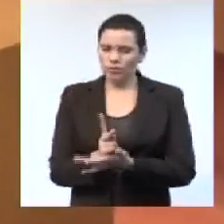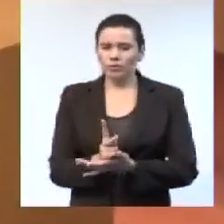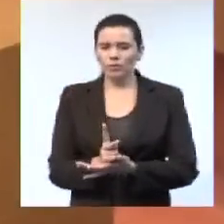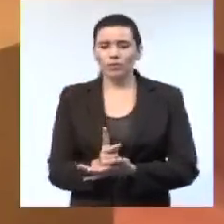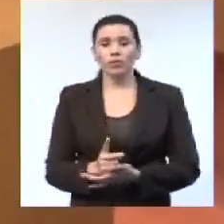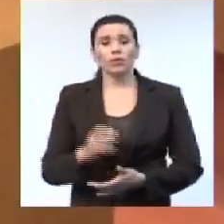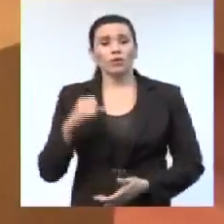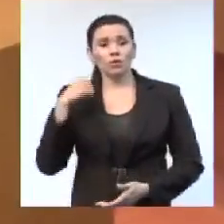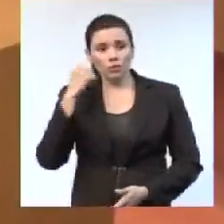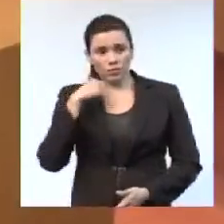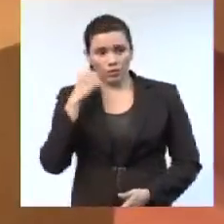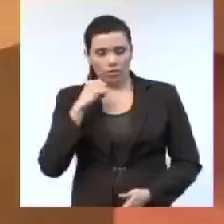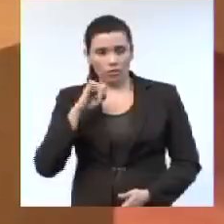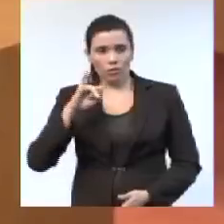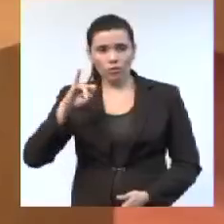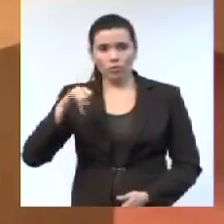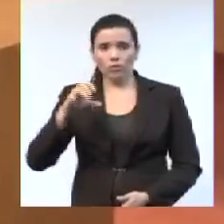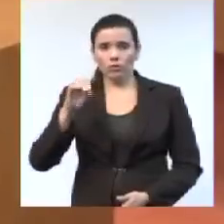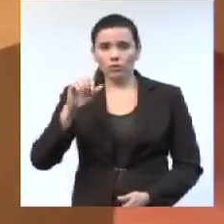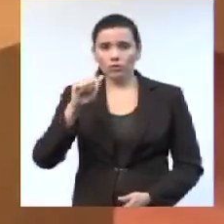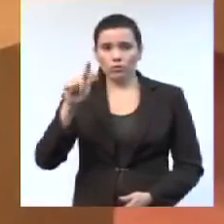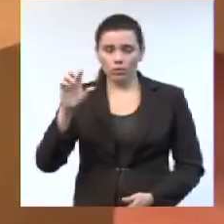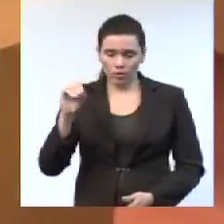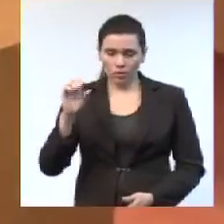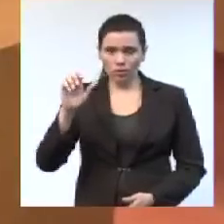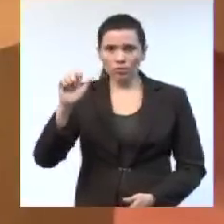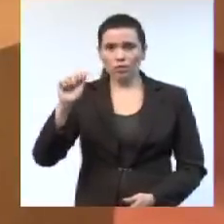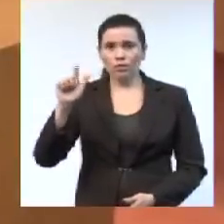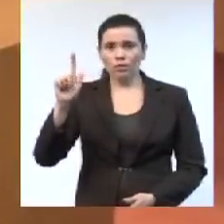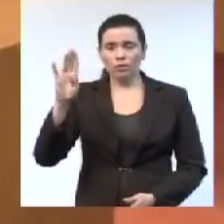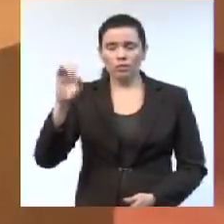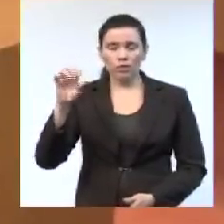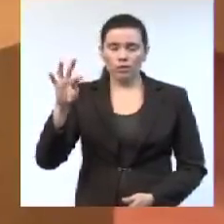João Alberto, estavam junto com ele.